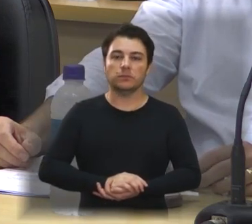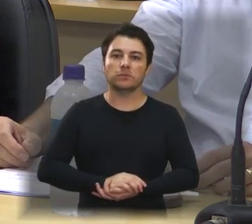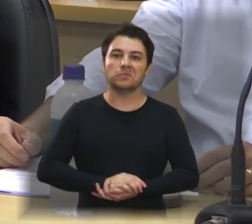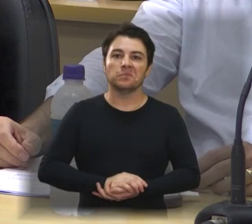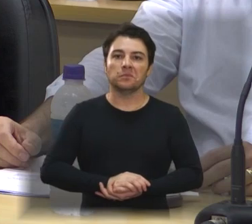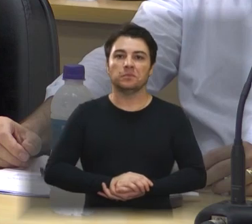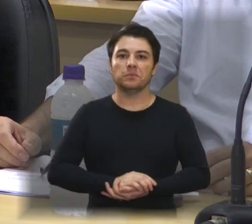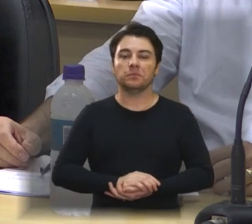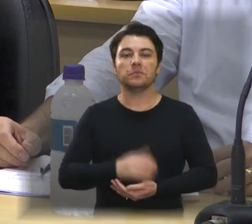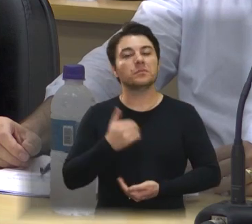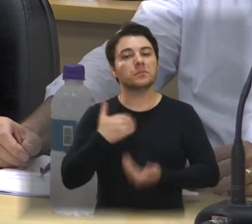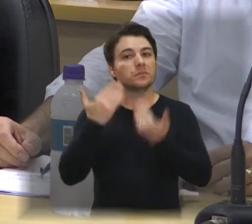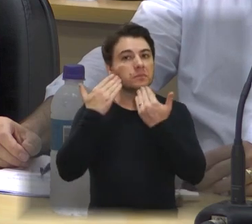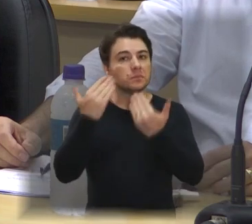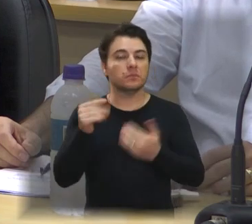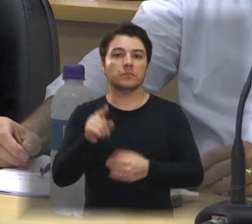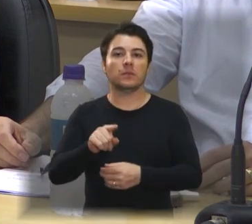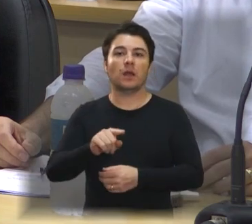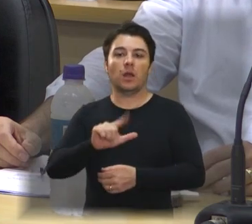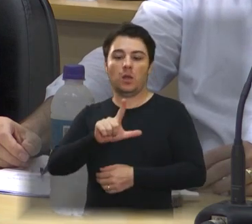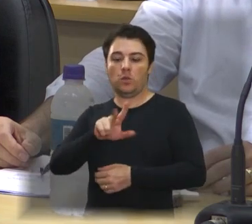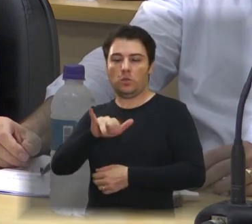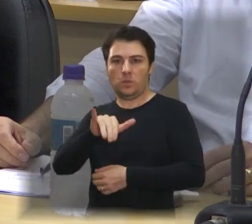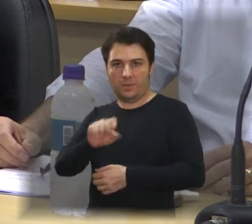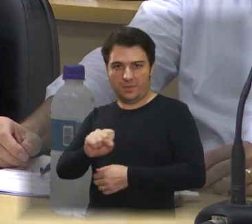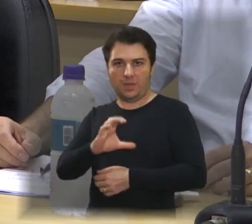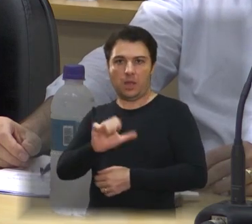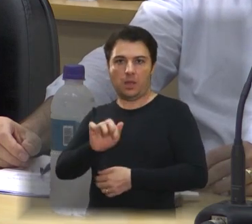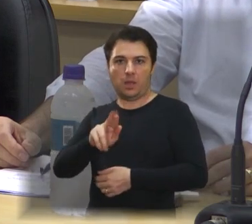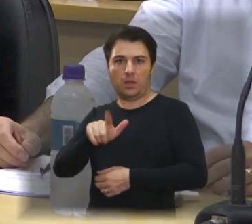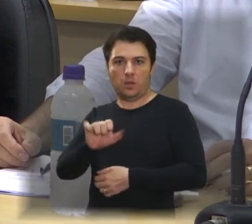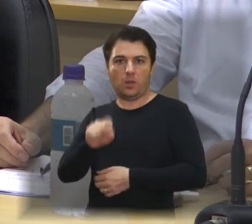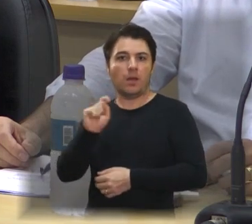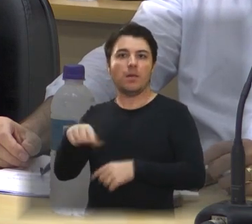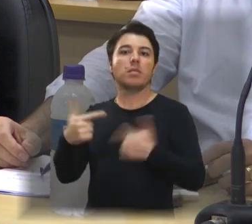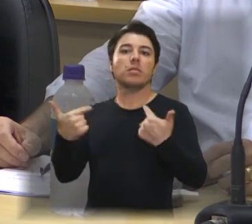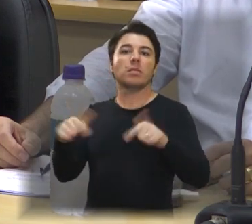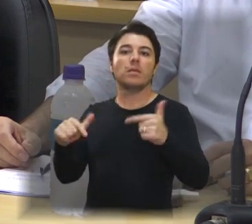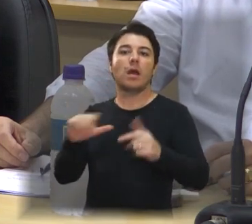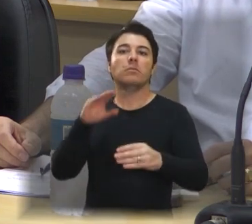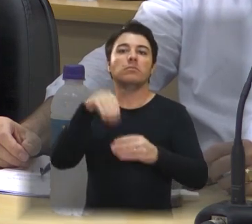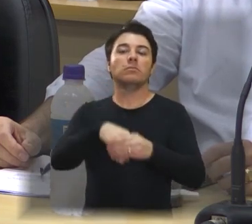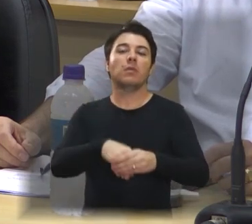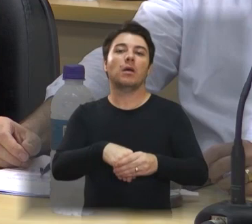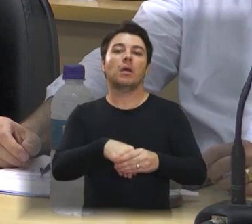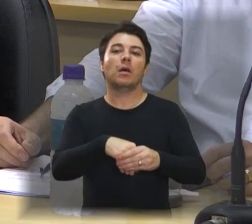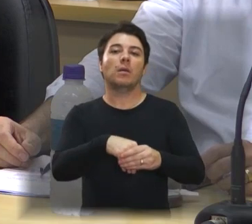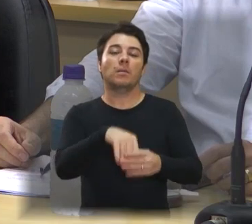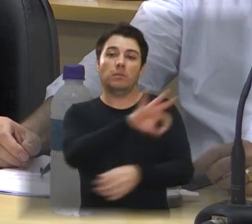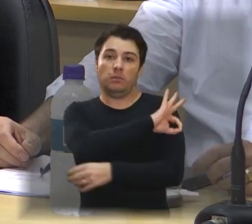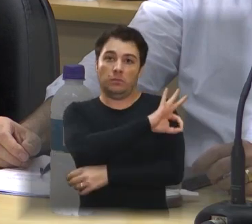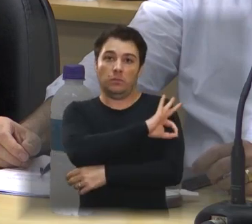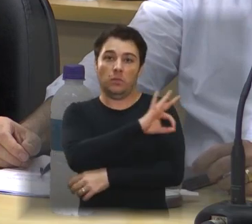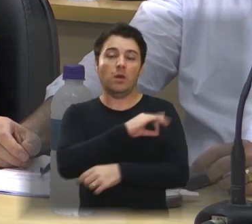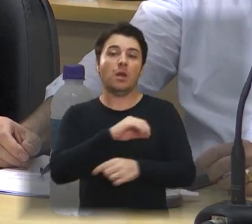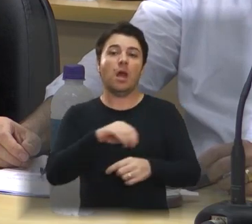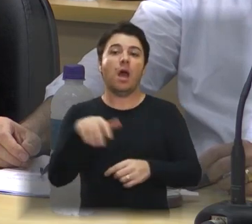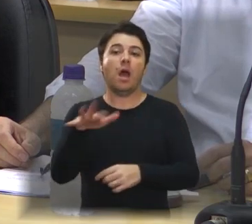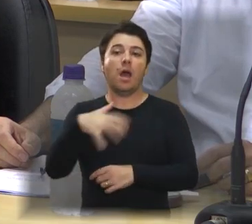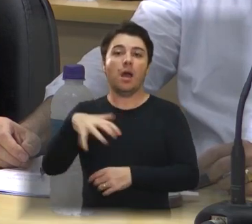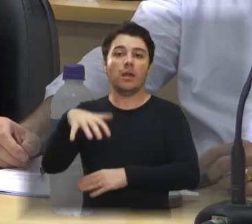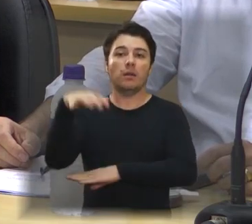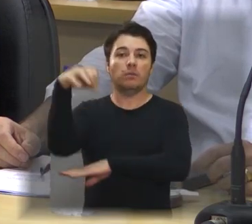a agradecer a presença aqui do senhor Luiz Carlos Salviano setor de iluminação iluminação pública da prefeitura